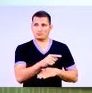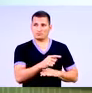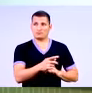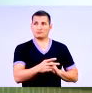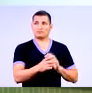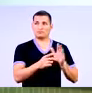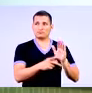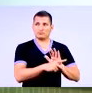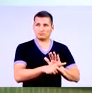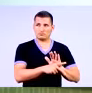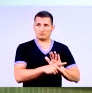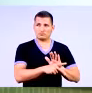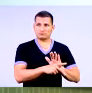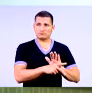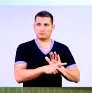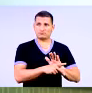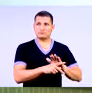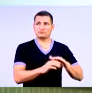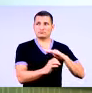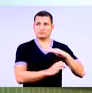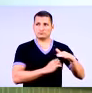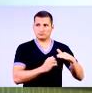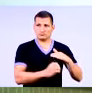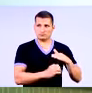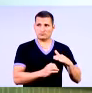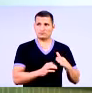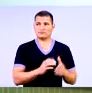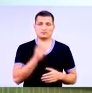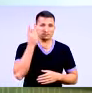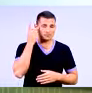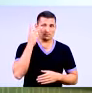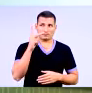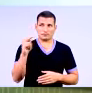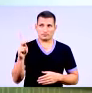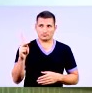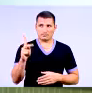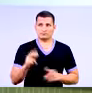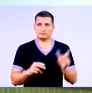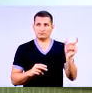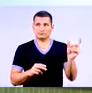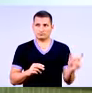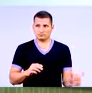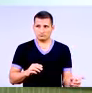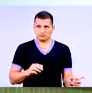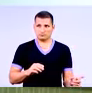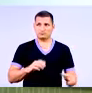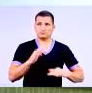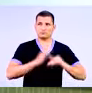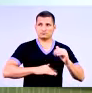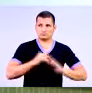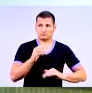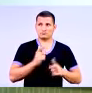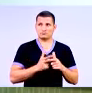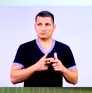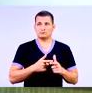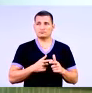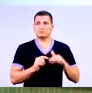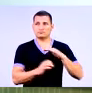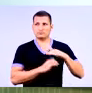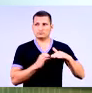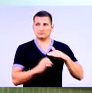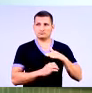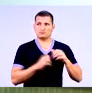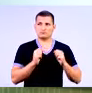para os seus clientes ou para os profissionais, porque a empresa pode contratar o profissional dizendo, olha, a nossa empresa ela tem